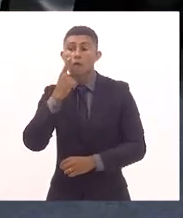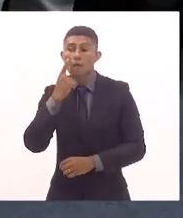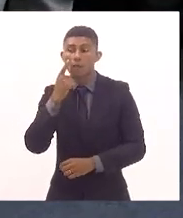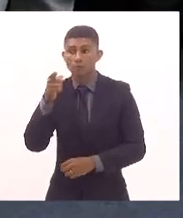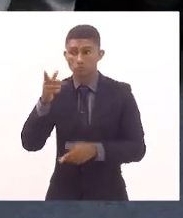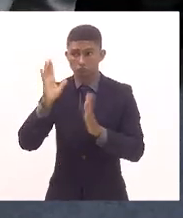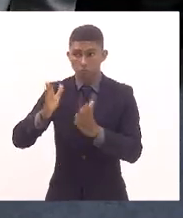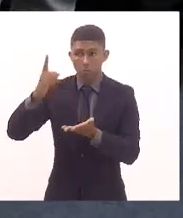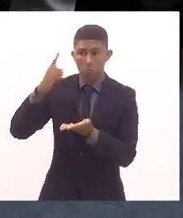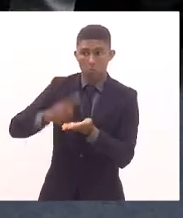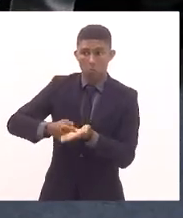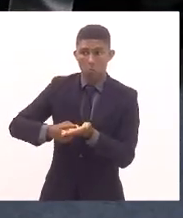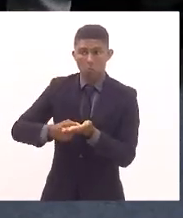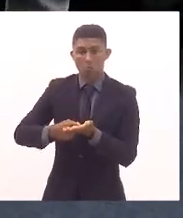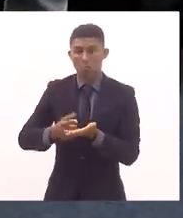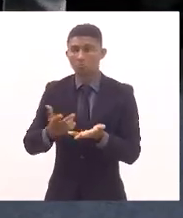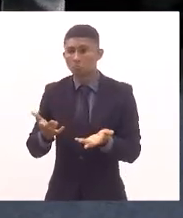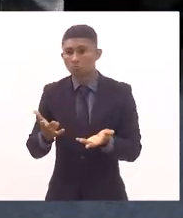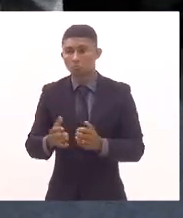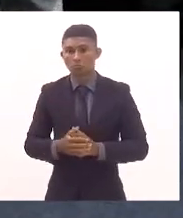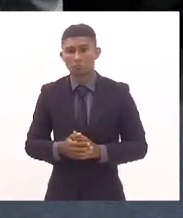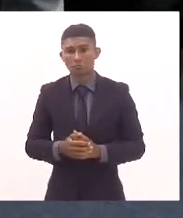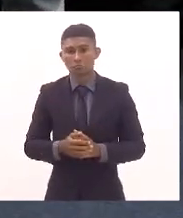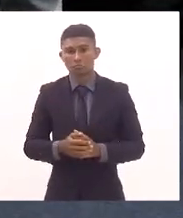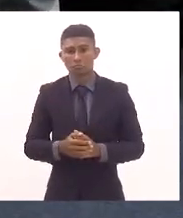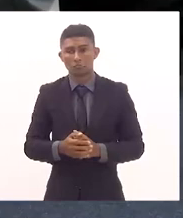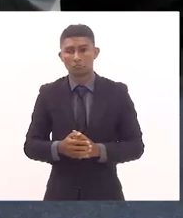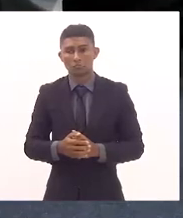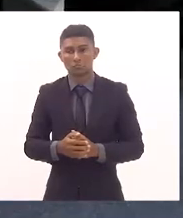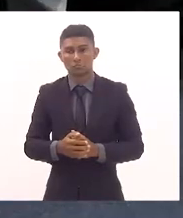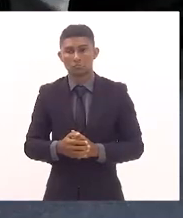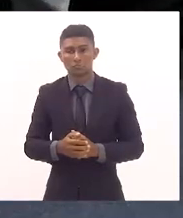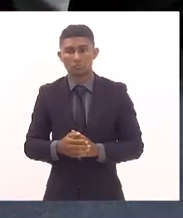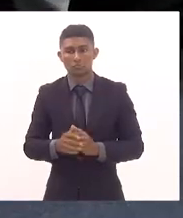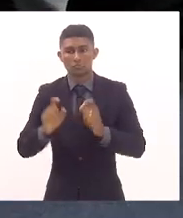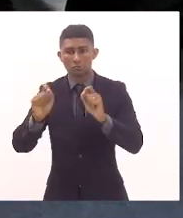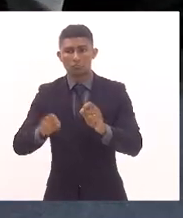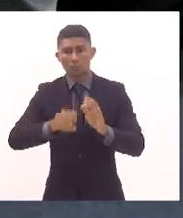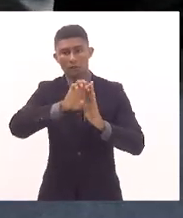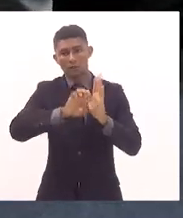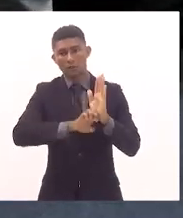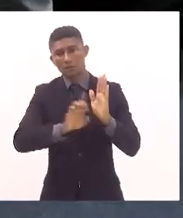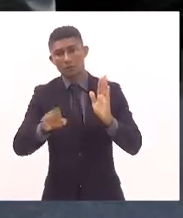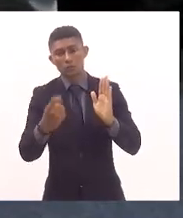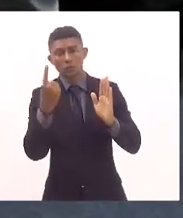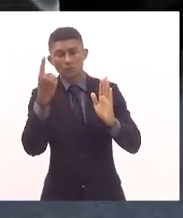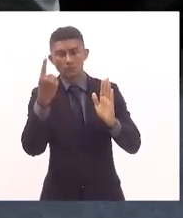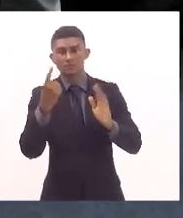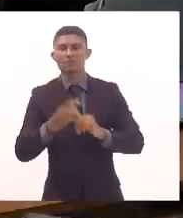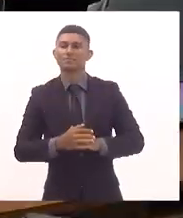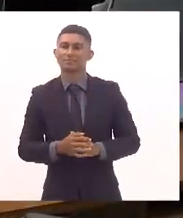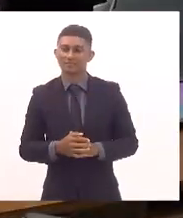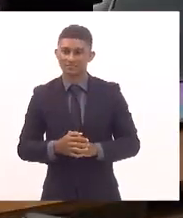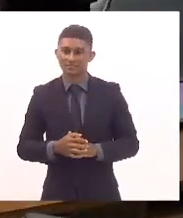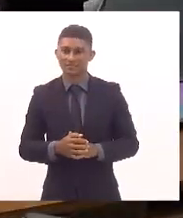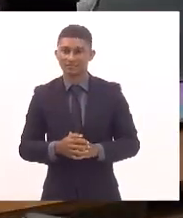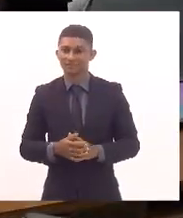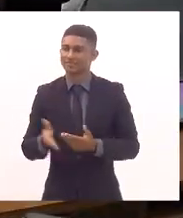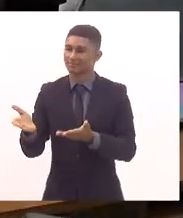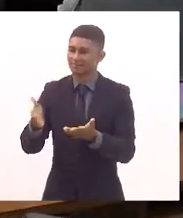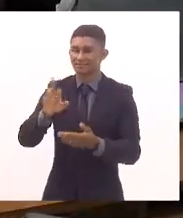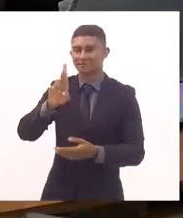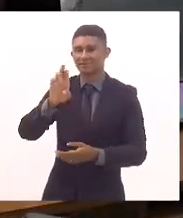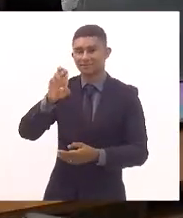se houve acordo, entendimento no que diz respeito ao que seria a única emenda destacada, que é a questão da bravura. Deputada Renata